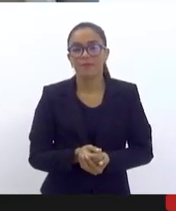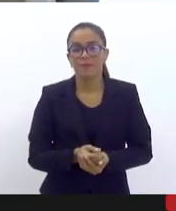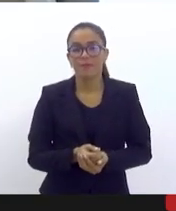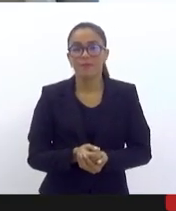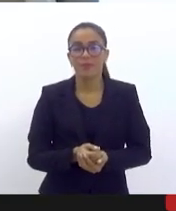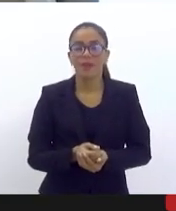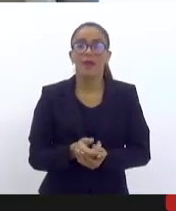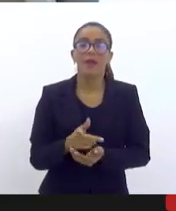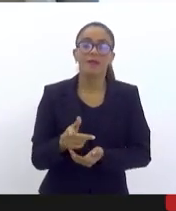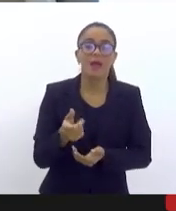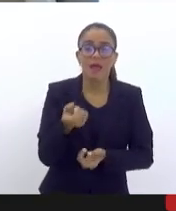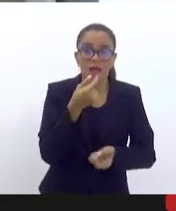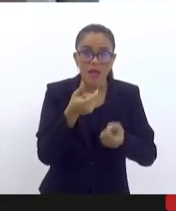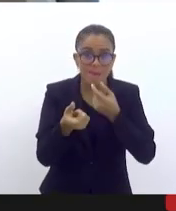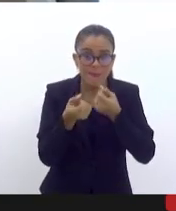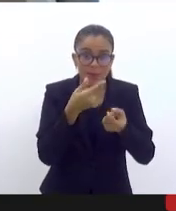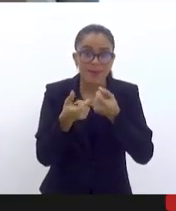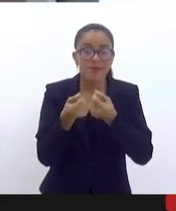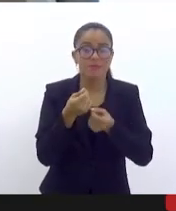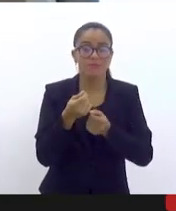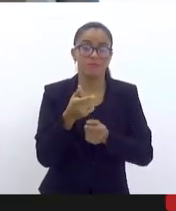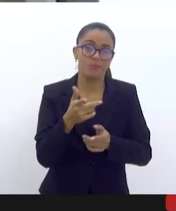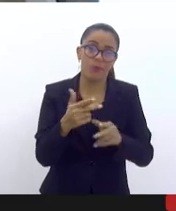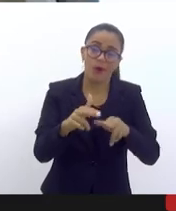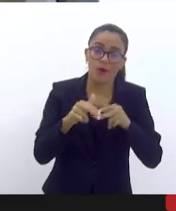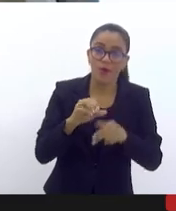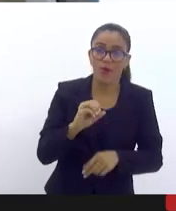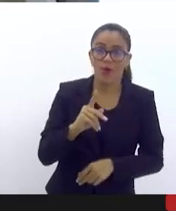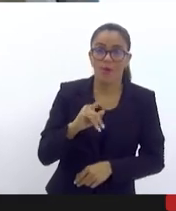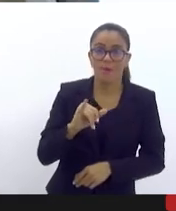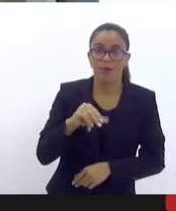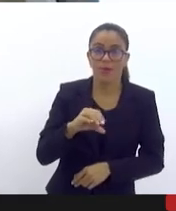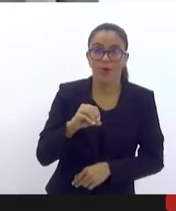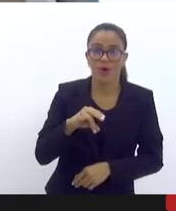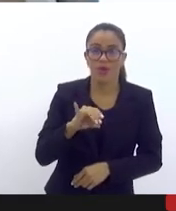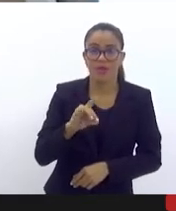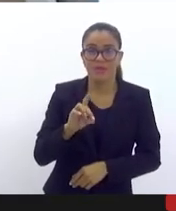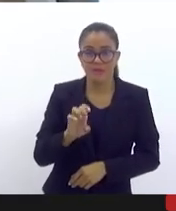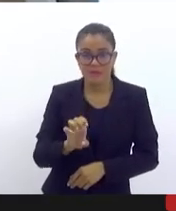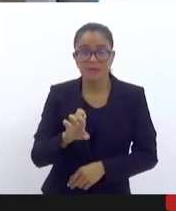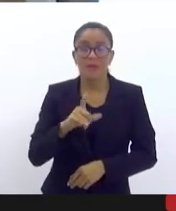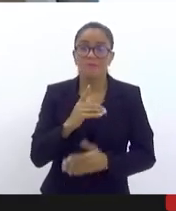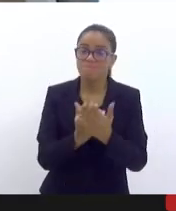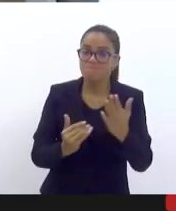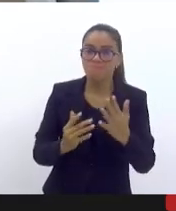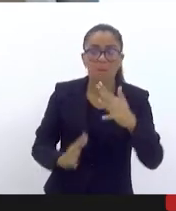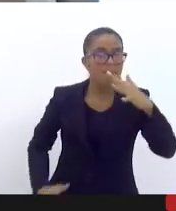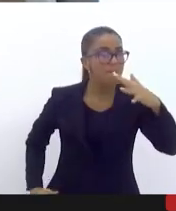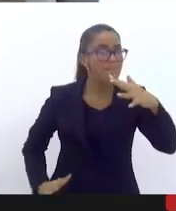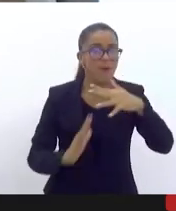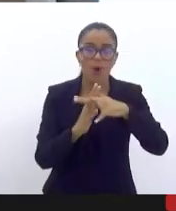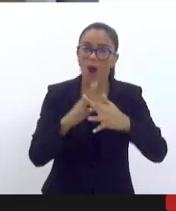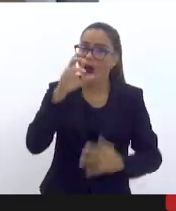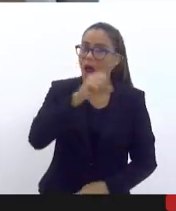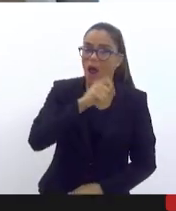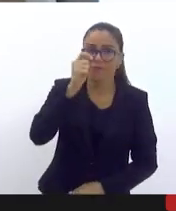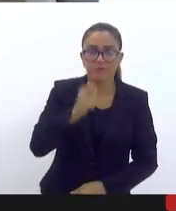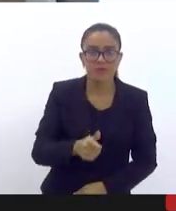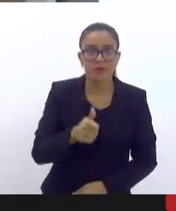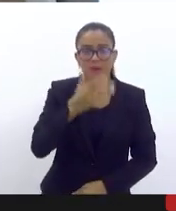antígenos porque piores eles infelizmente eles têm uma capacidade de produzir overdose muito grande então as pessoas estão